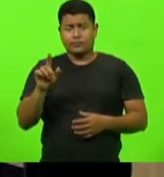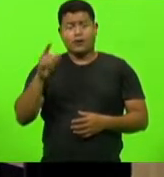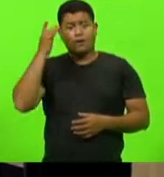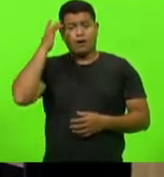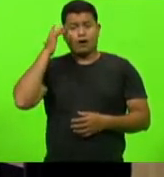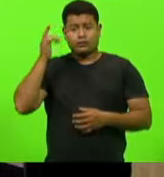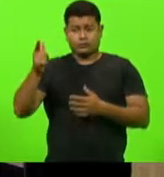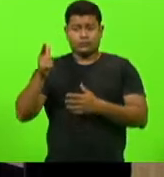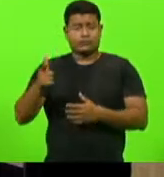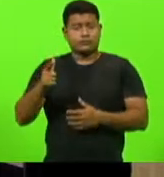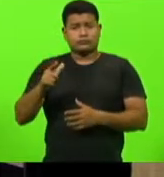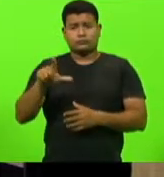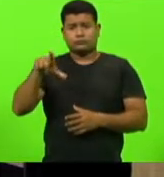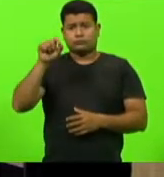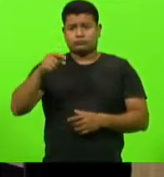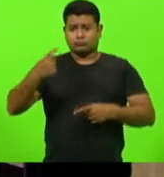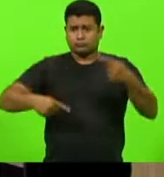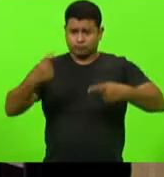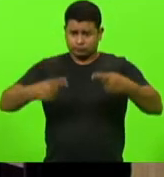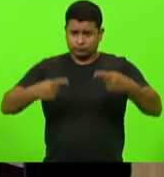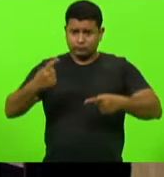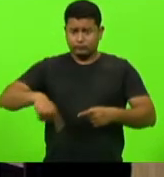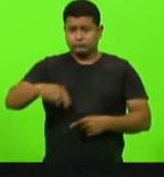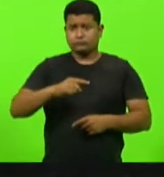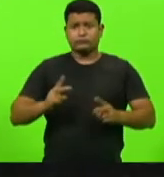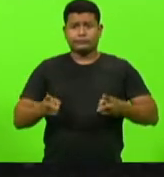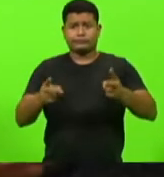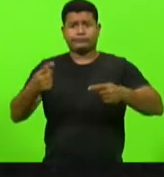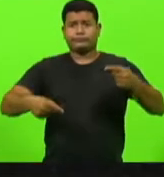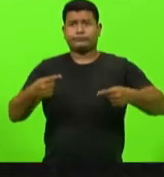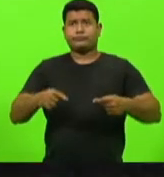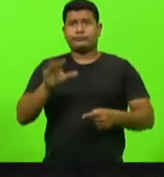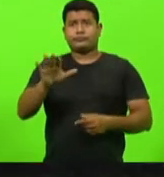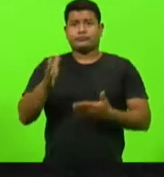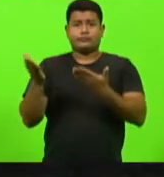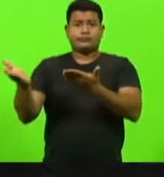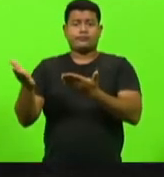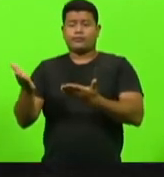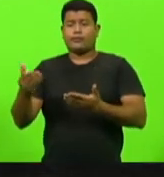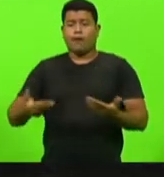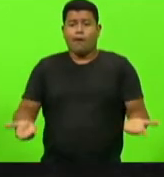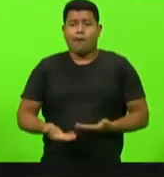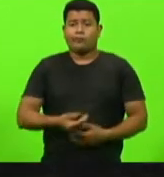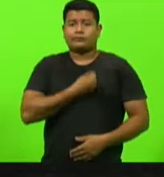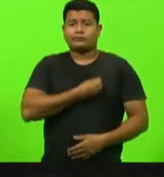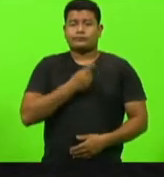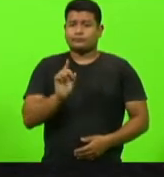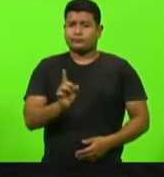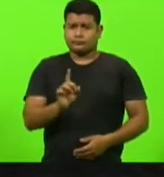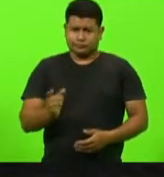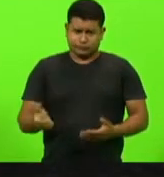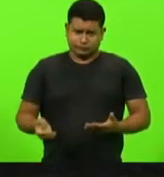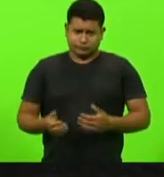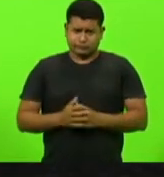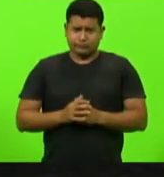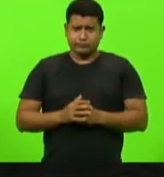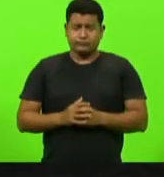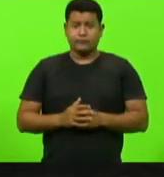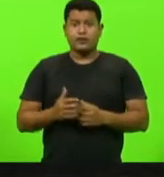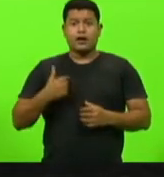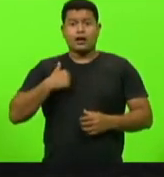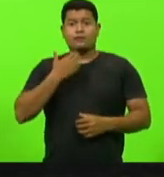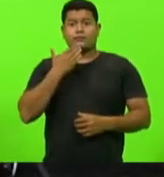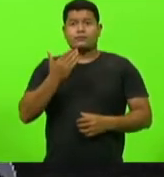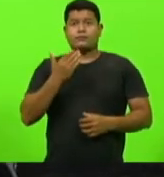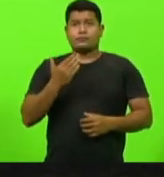vai ficar a gente discutindo e ele não vai poder justificar. Não estou dizendo que eu sou a favor ou contra o requerimento, mas eu peço,